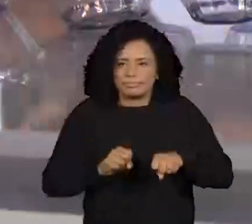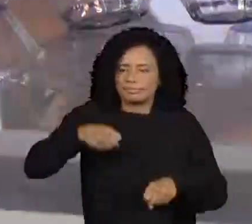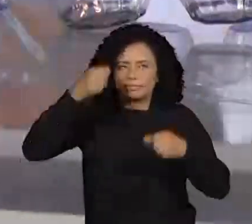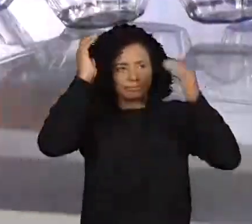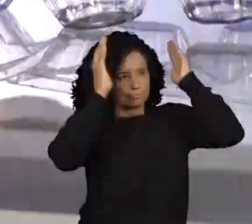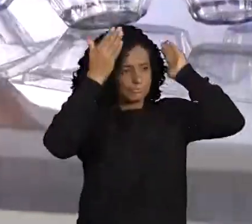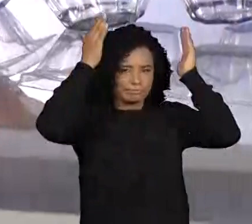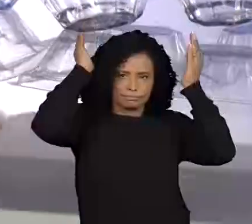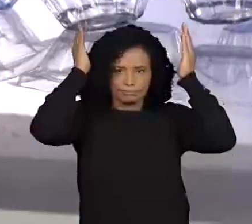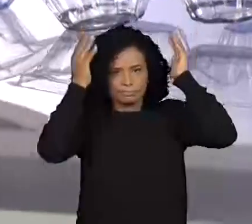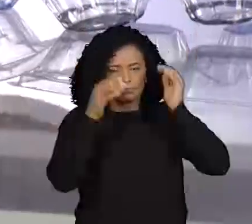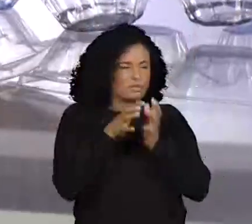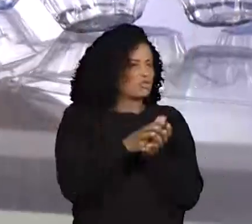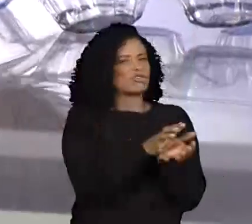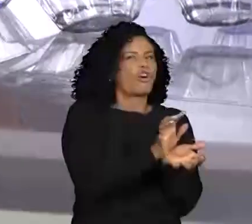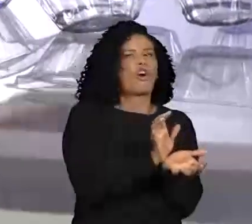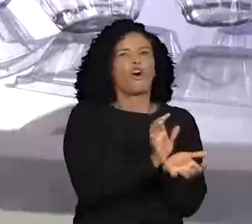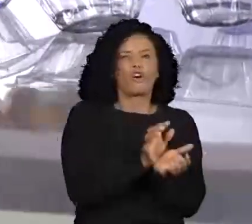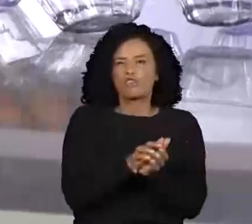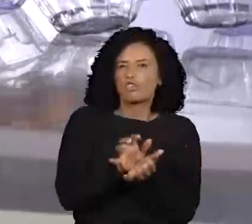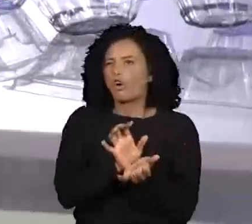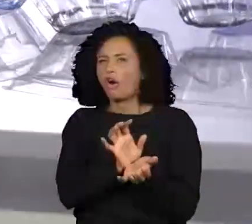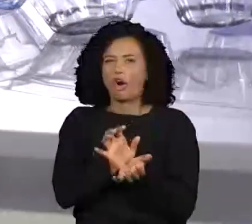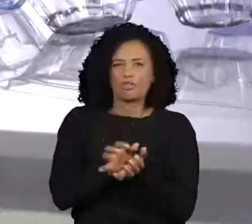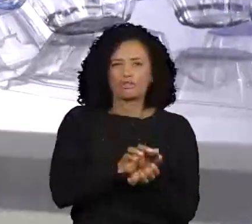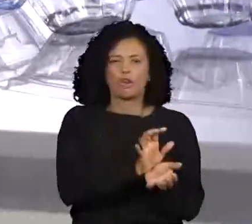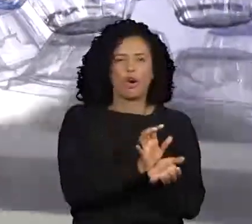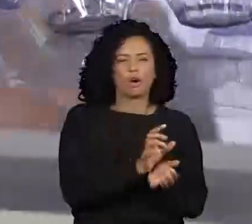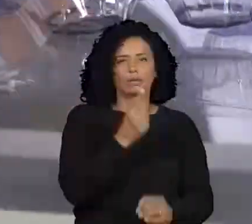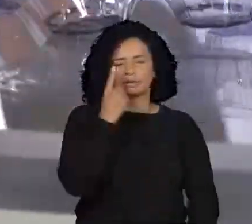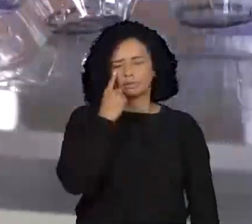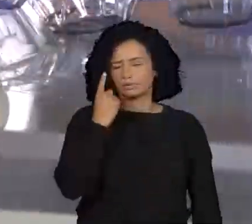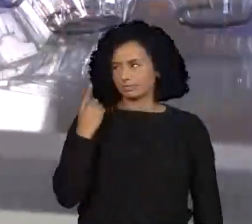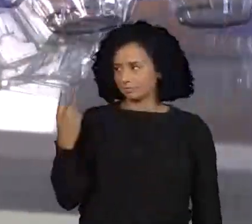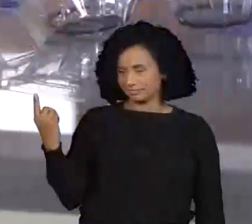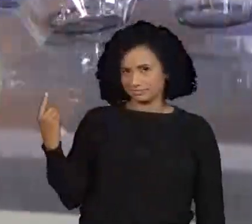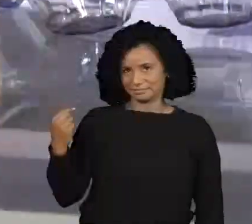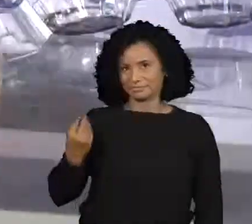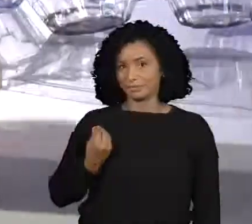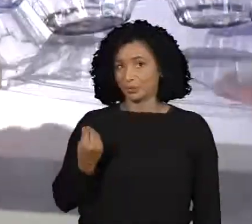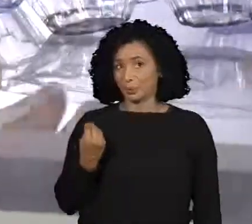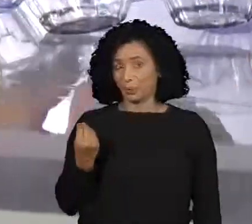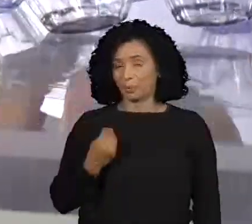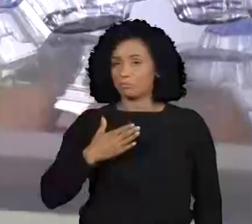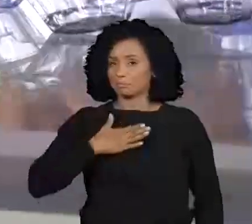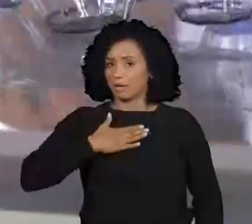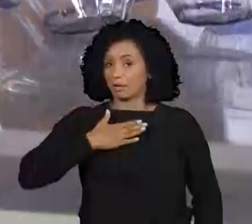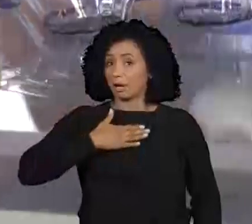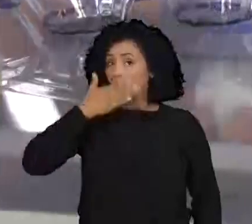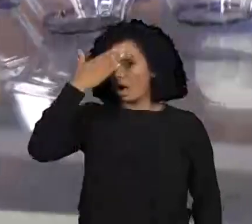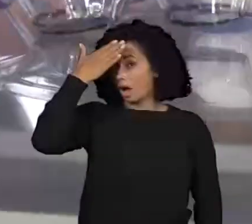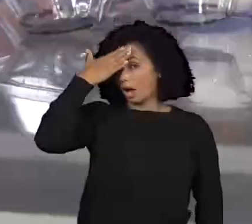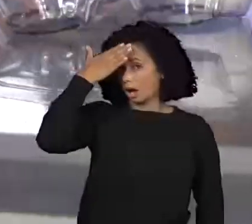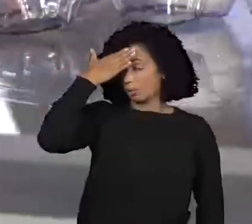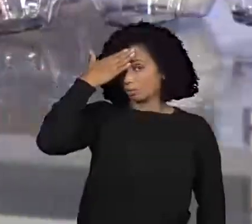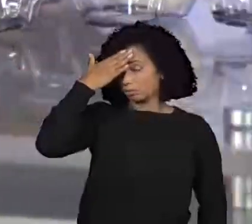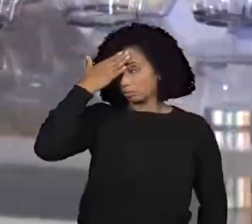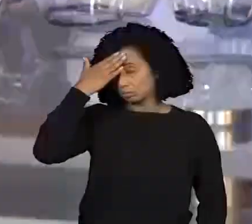Ah e não pa aí tem a pau pause e o pausa